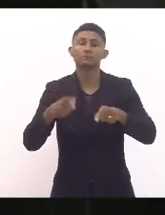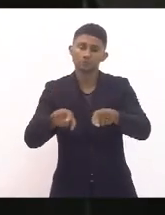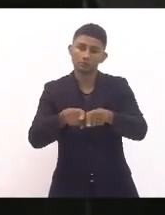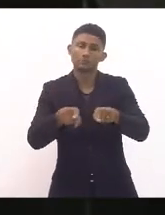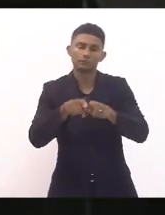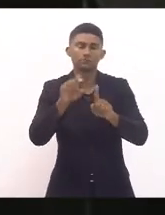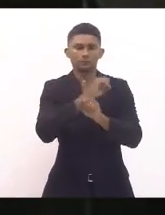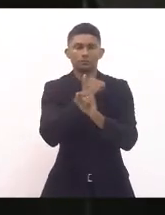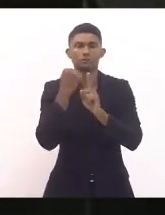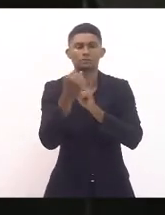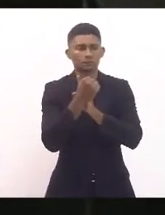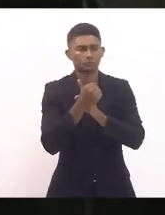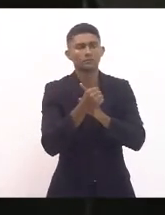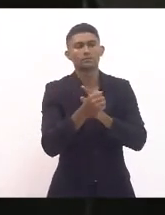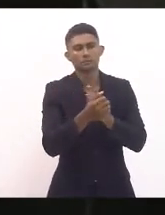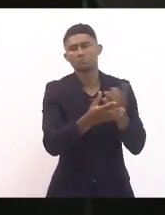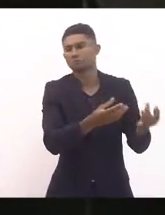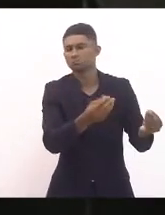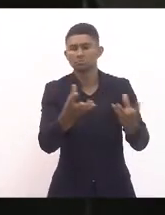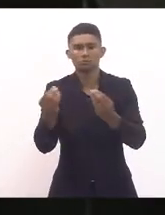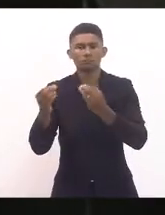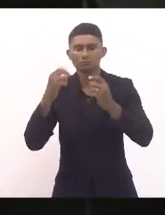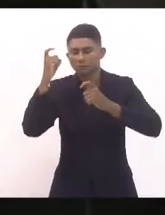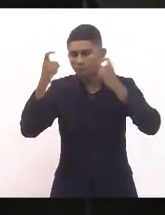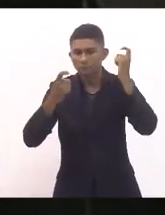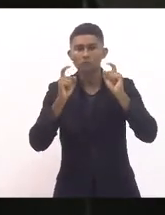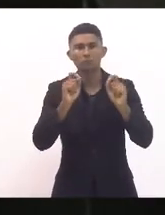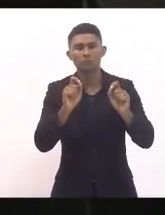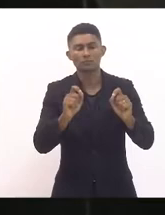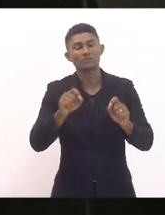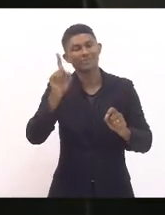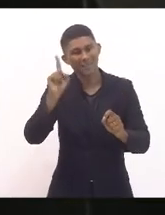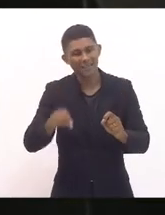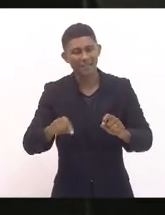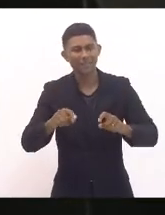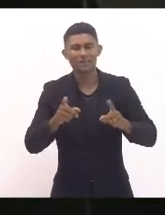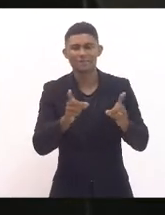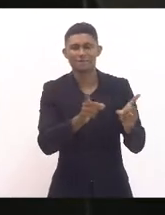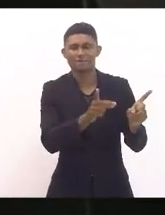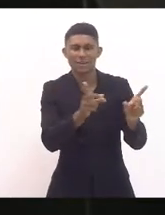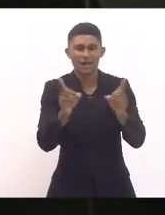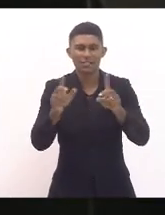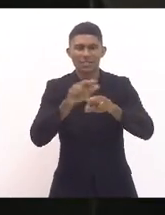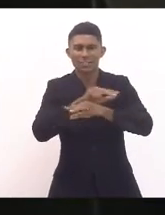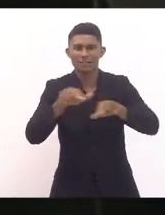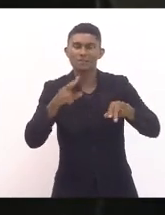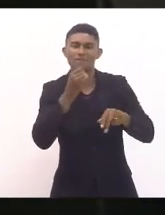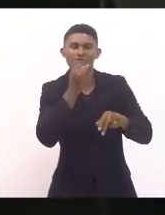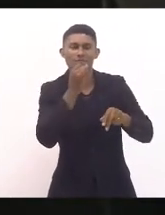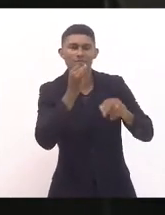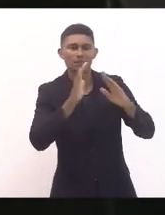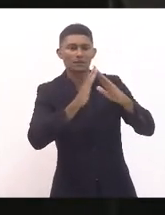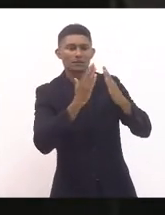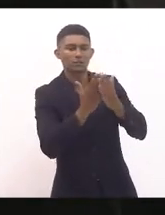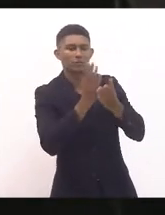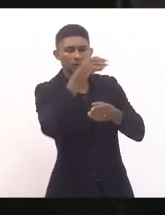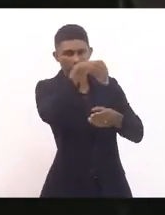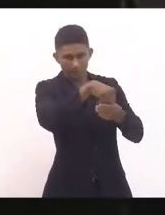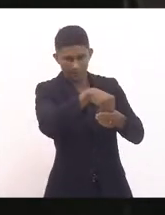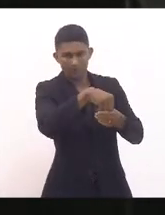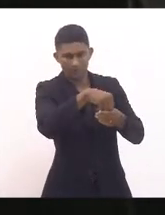tem, em relação aos produtos que são vendidos nas cantinas das escolas privadas e também de algumas escolas